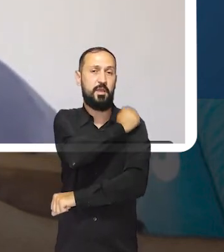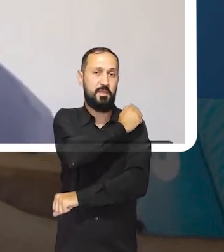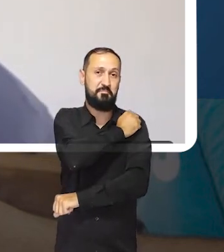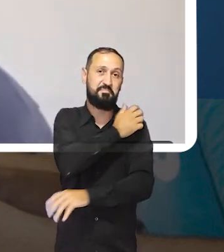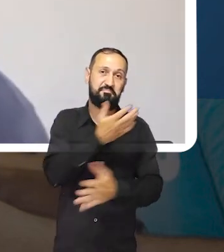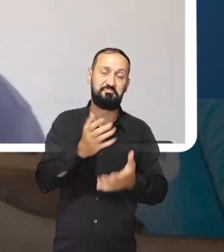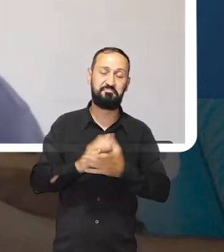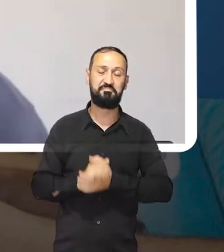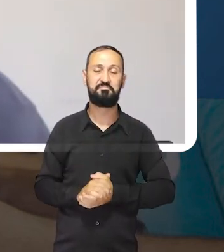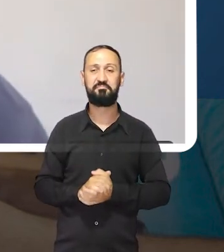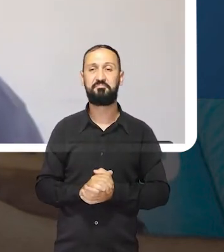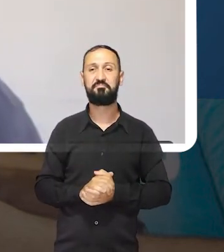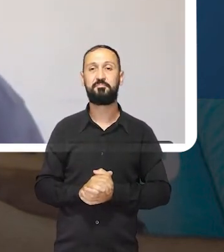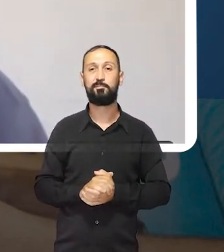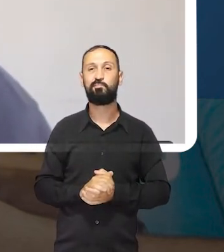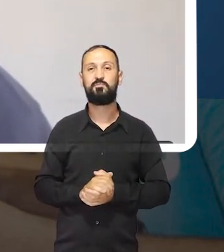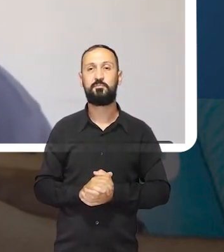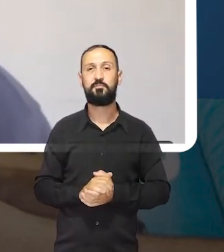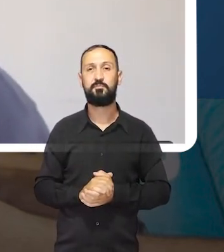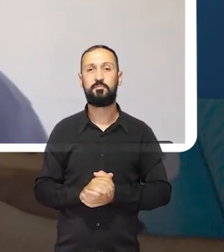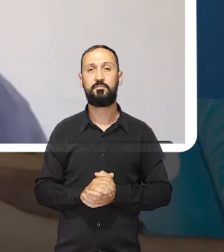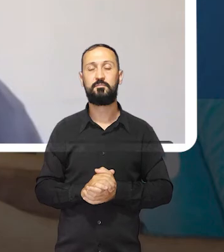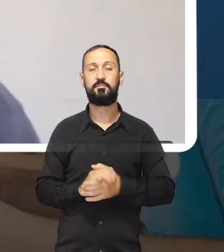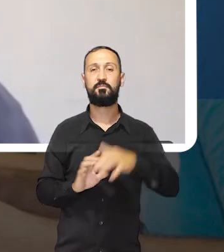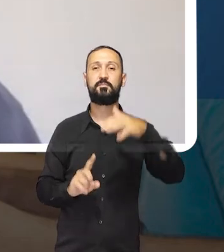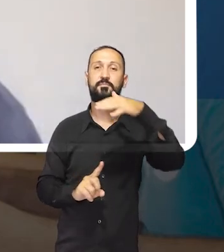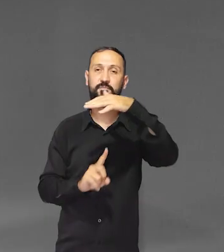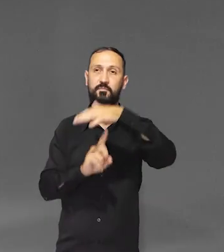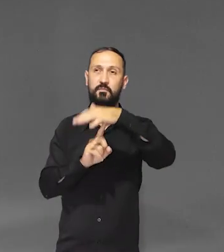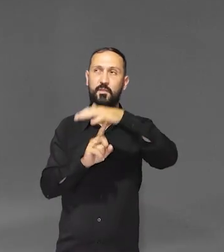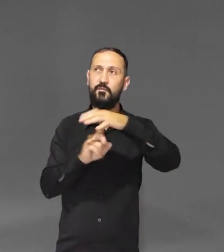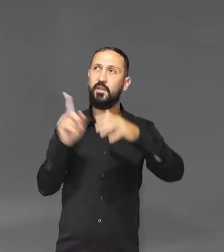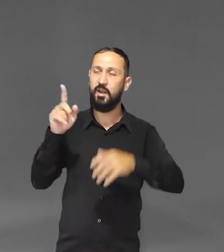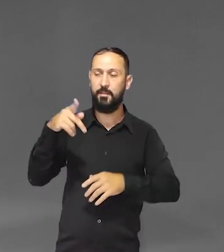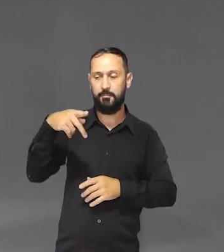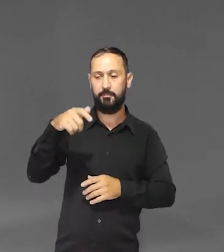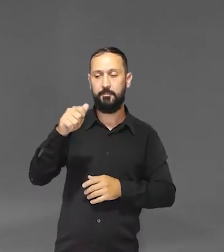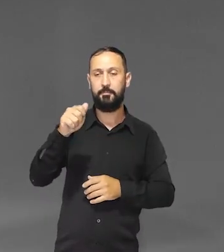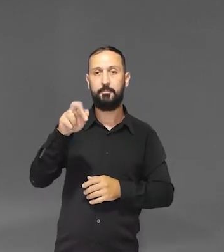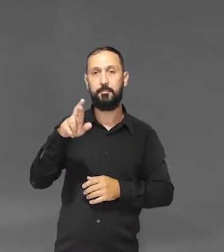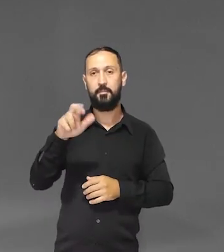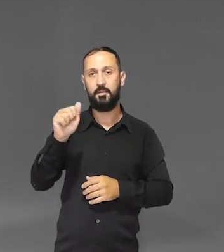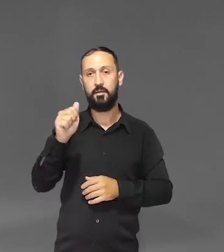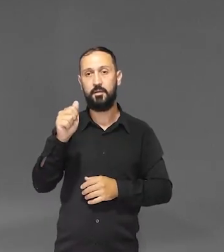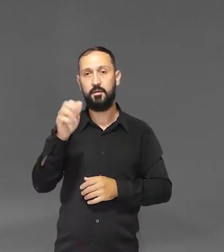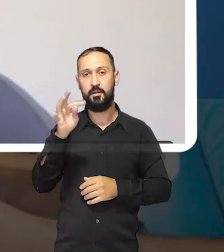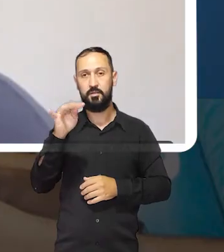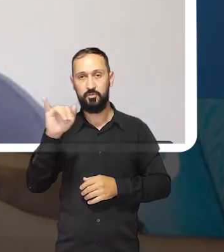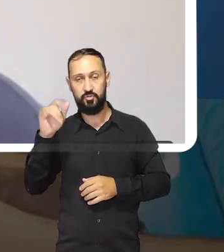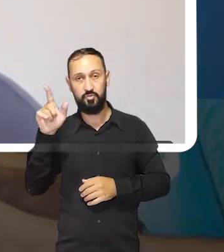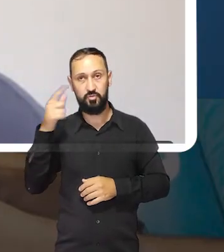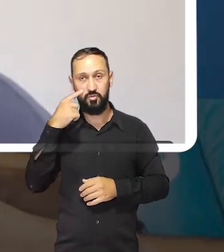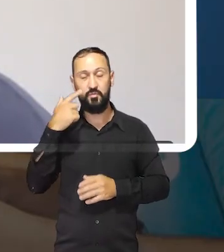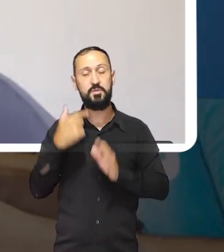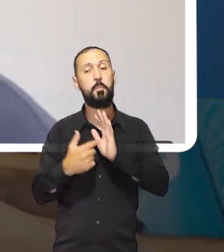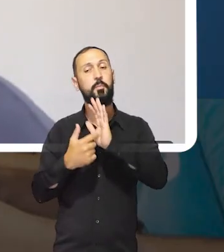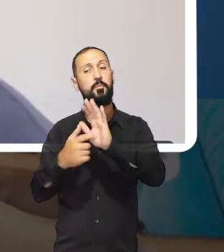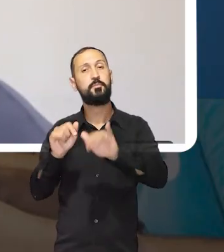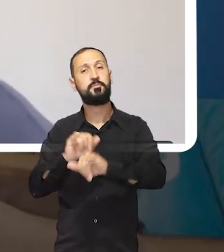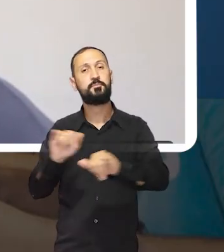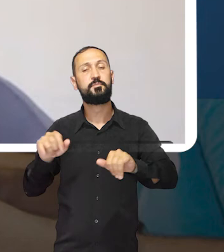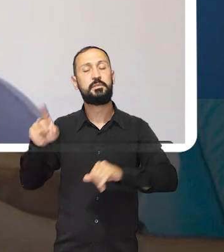acadêmica. Então, vai ser representado na Feira Literária de Paraty, que vai ser